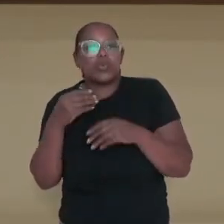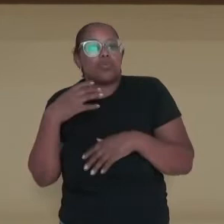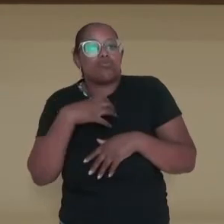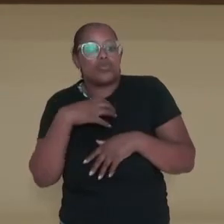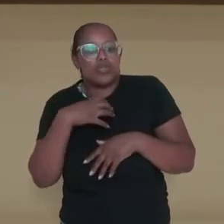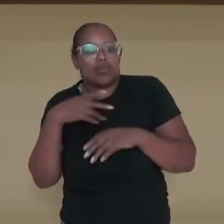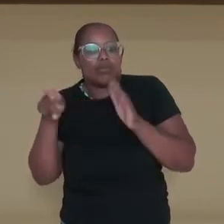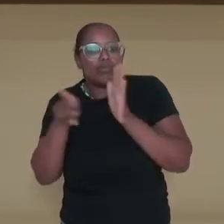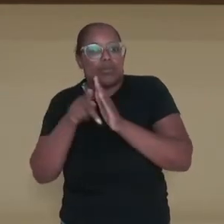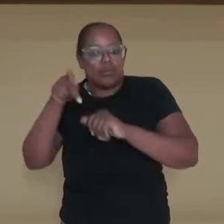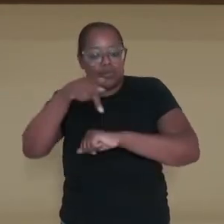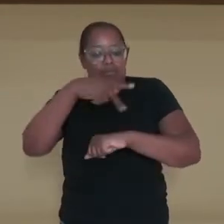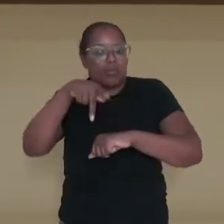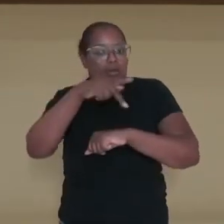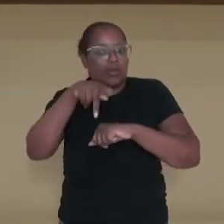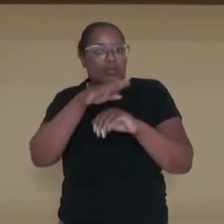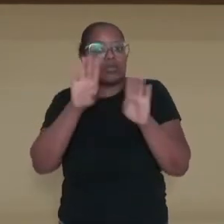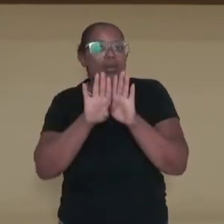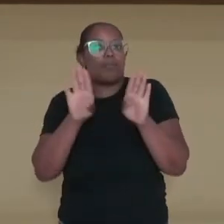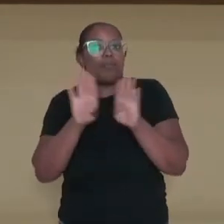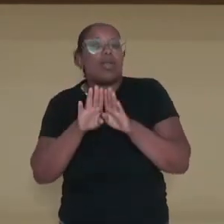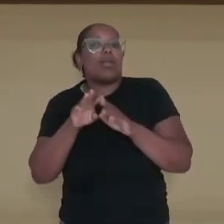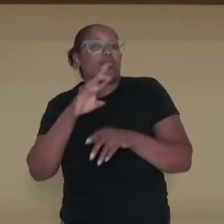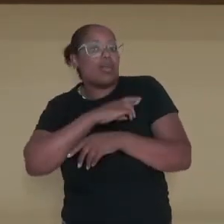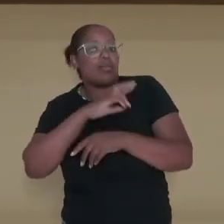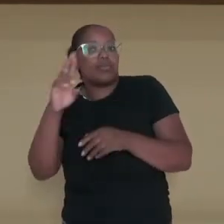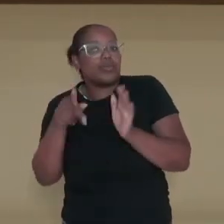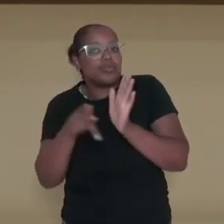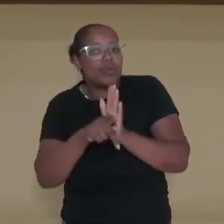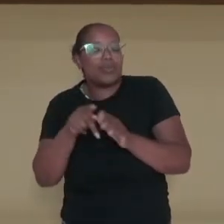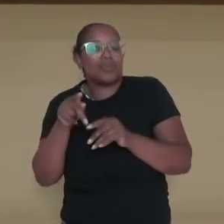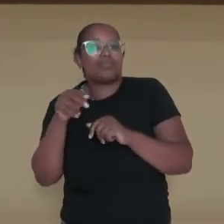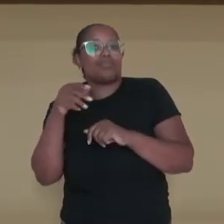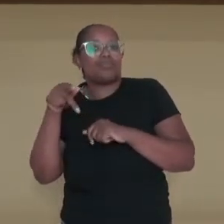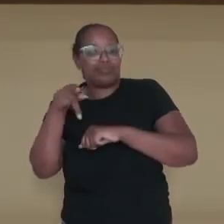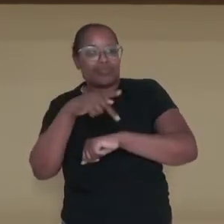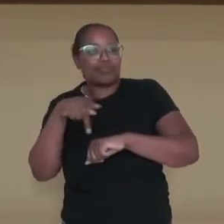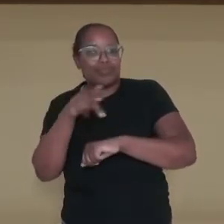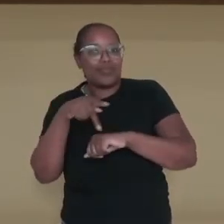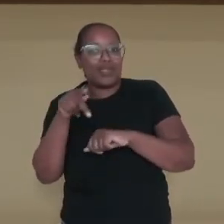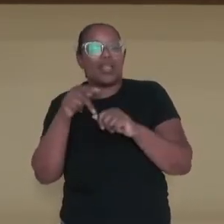a chuva que caía depois de 3 meses de estiagem em Moçambique.